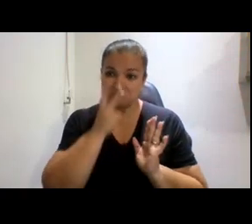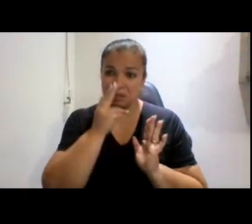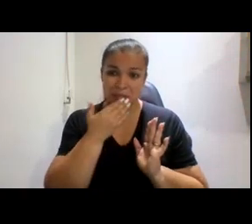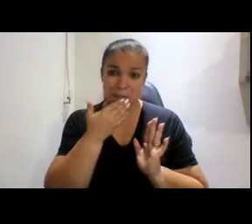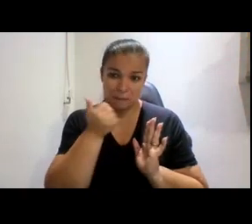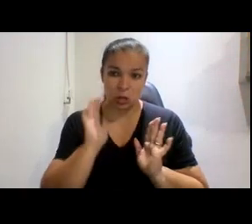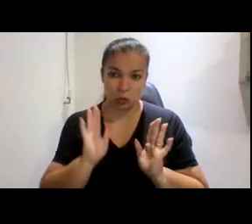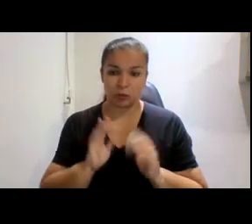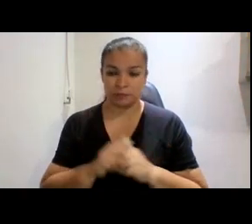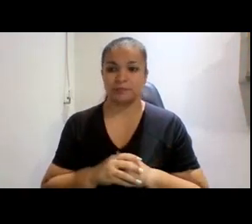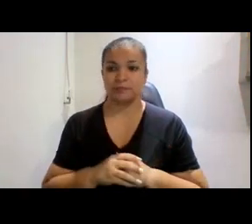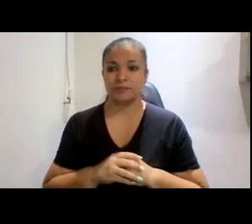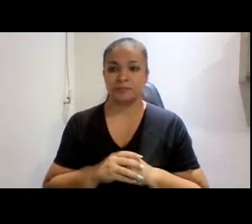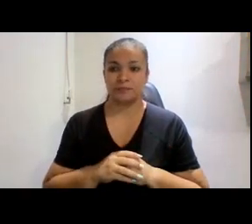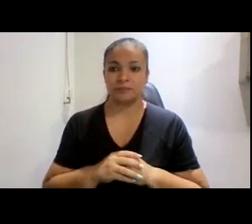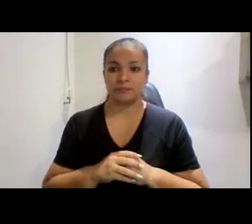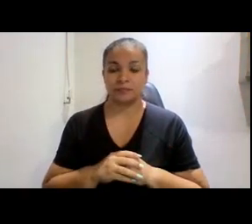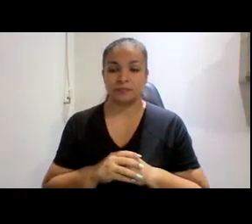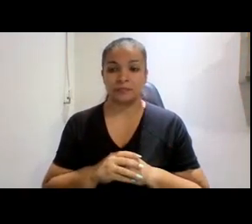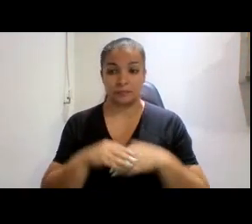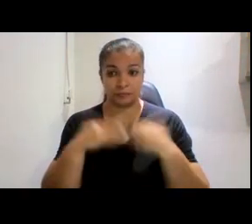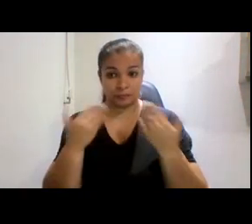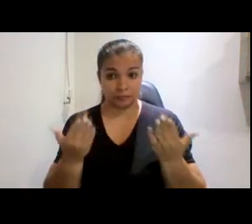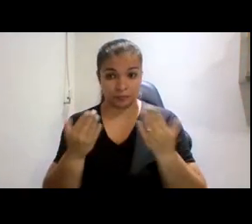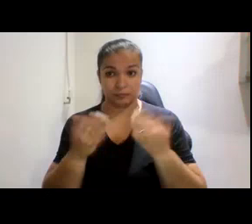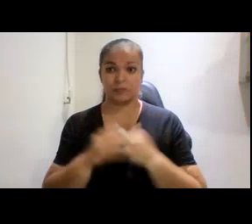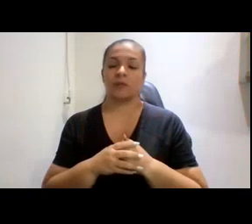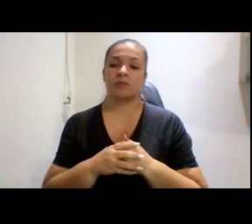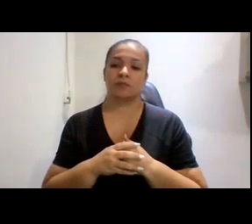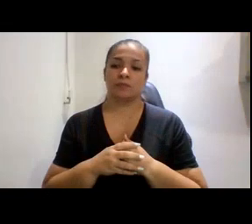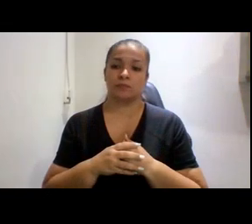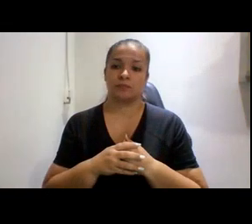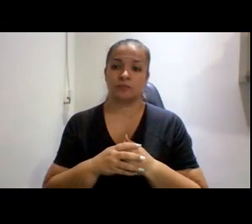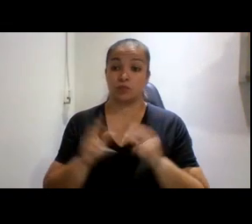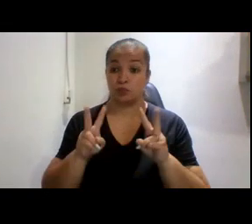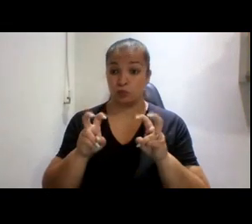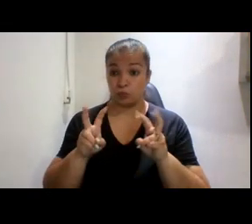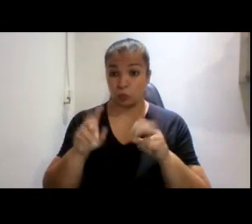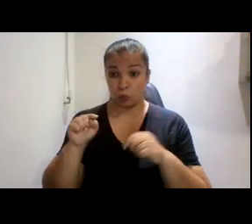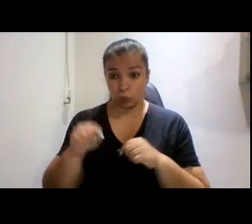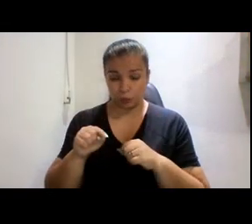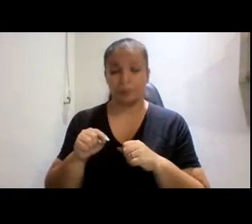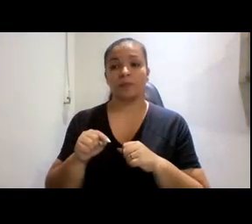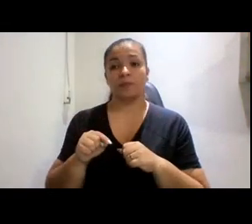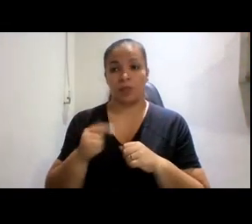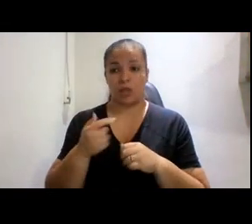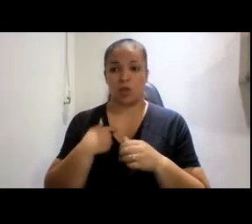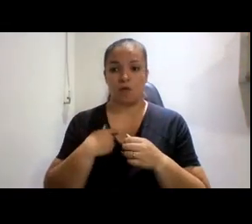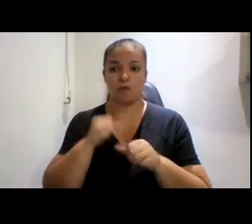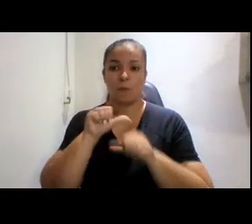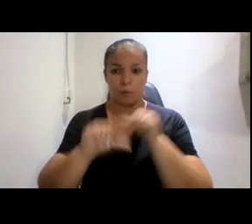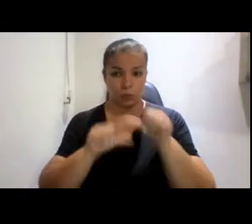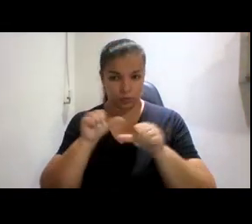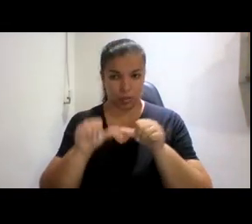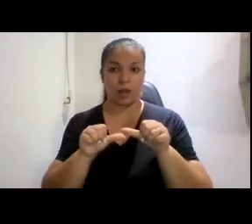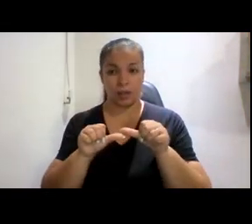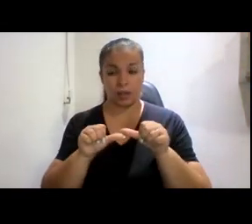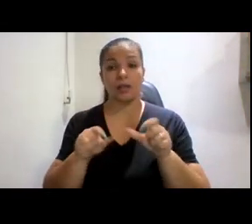melhorado. Então, só voltando a essa questão, eu vou alterar lá e envio